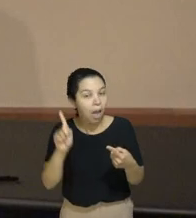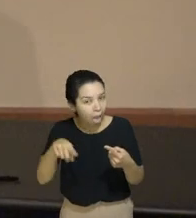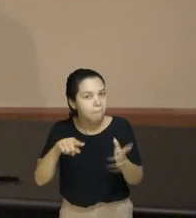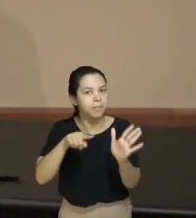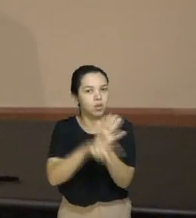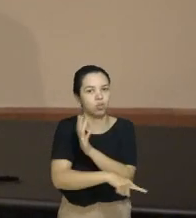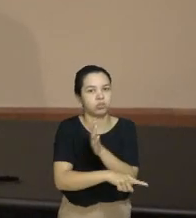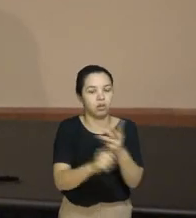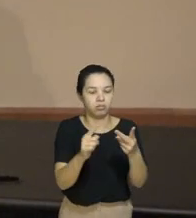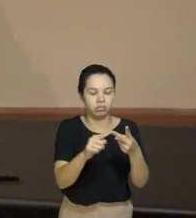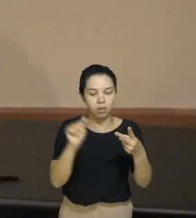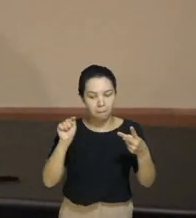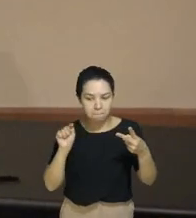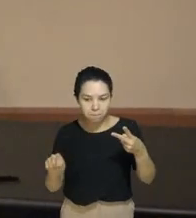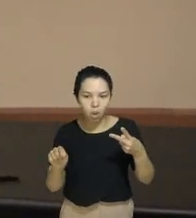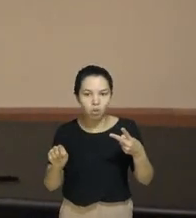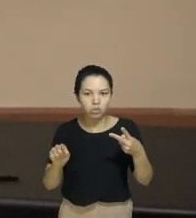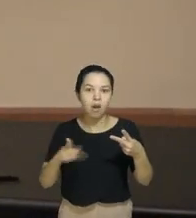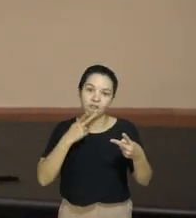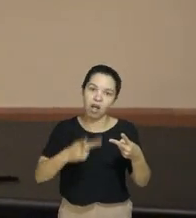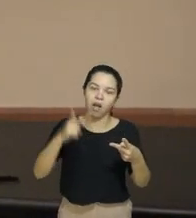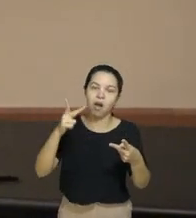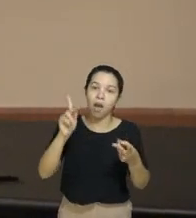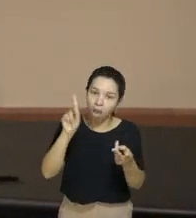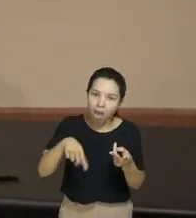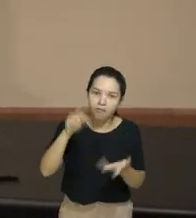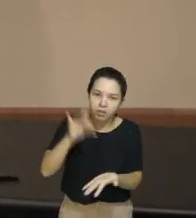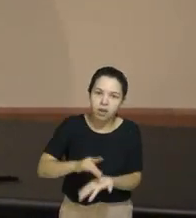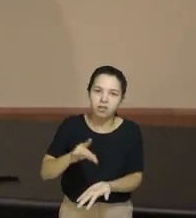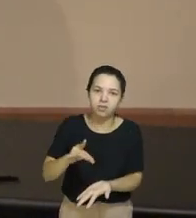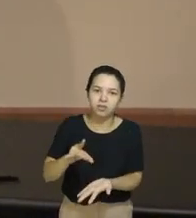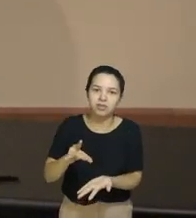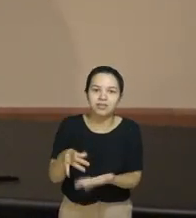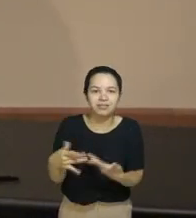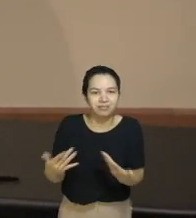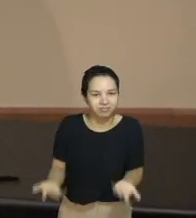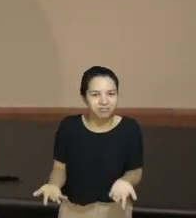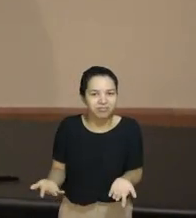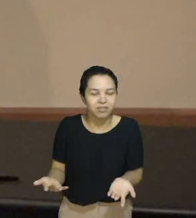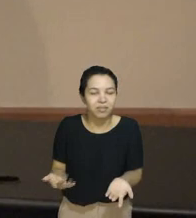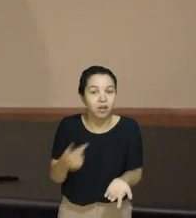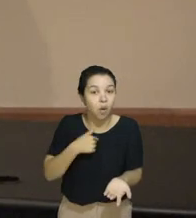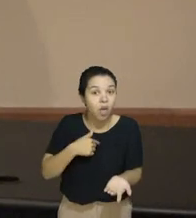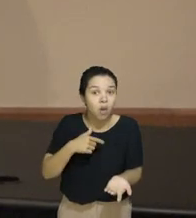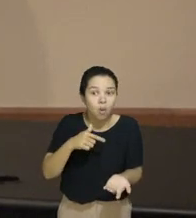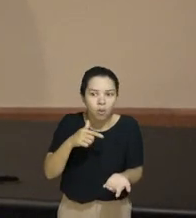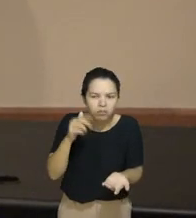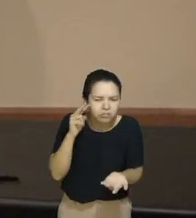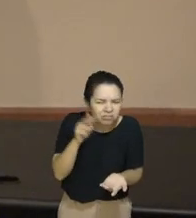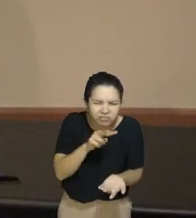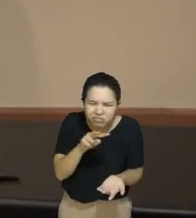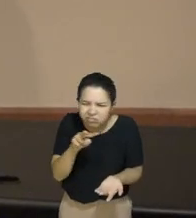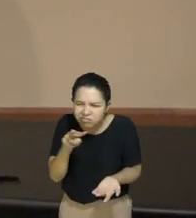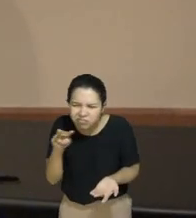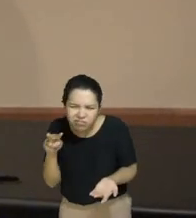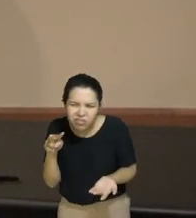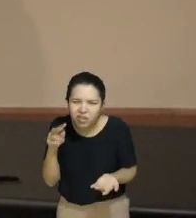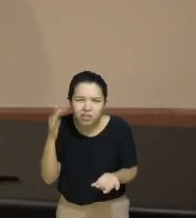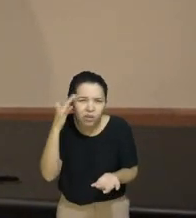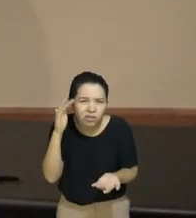cinema? Se eu tenho uma dificuldade no processamento temporal, eu posso ter uma leitura super monótona.